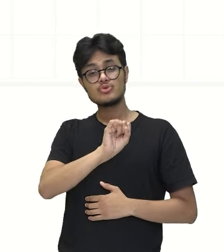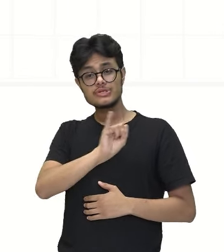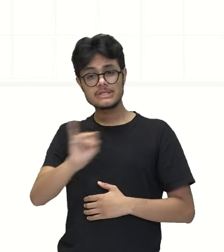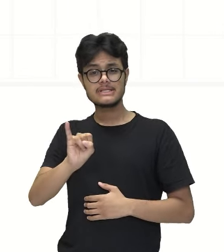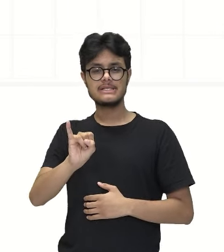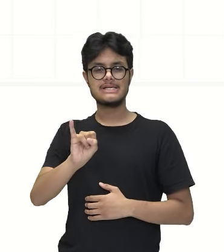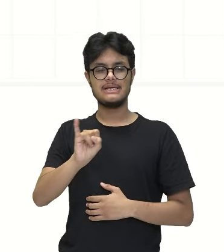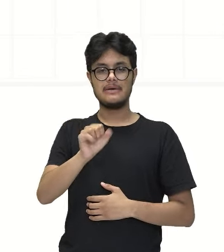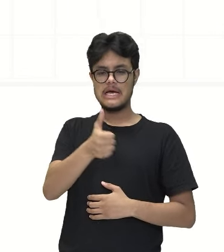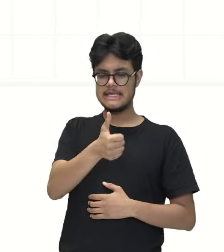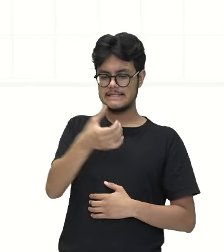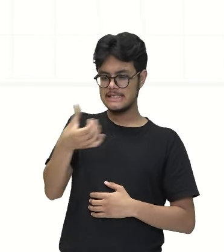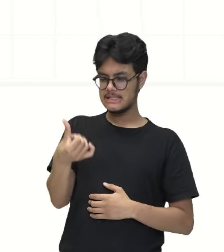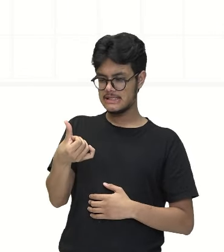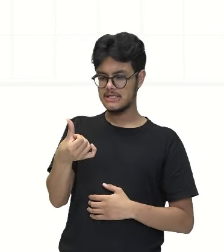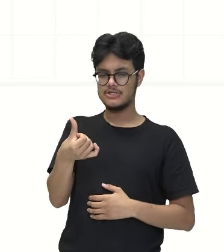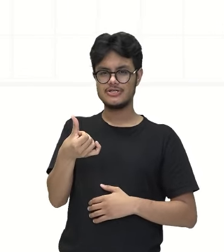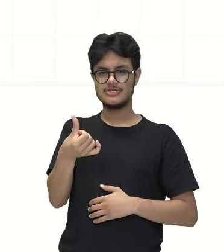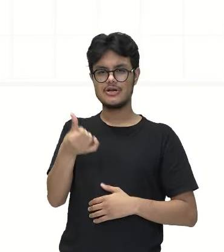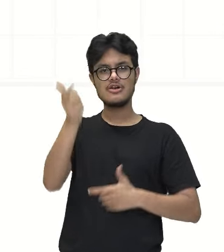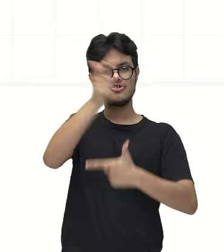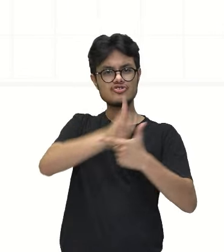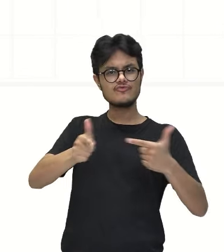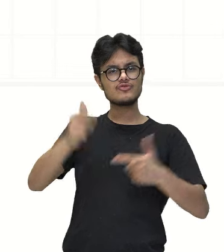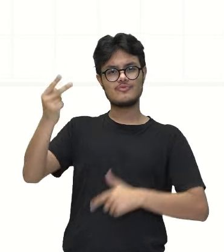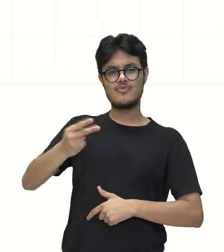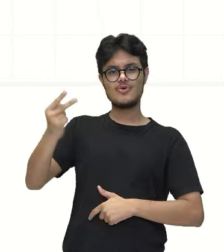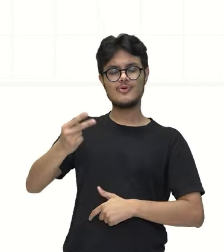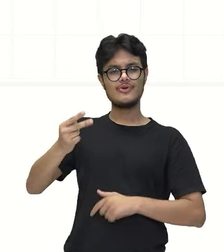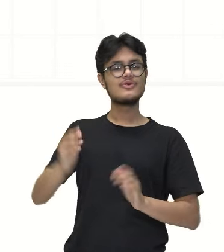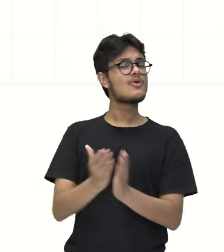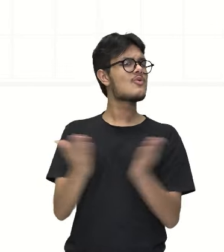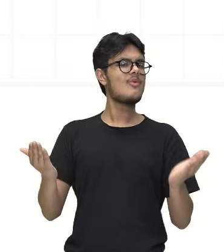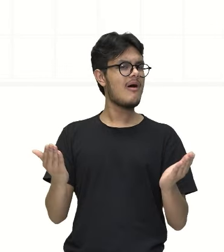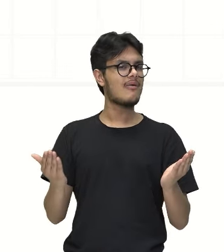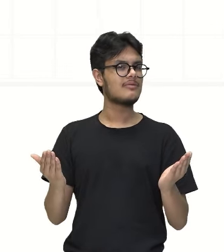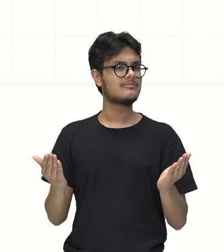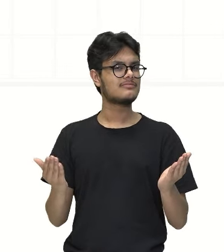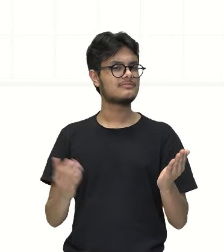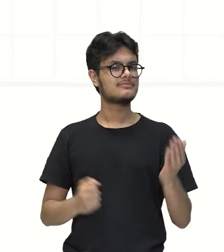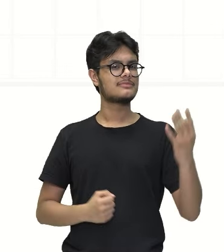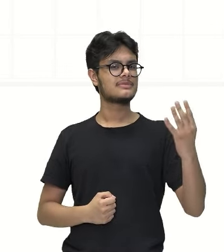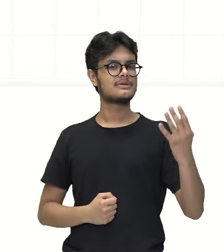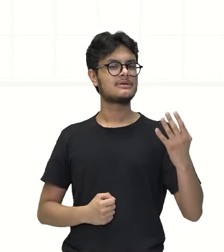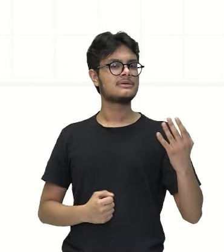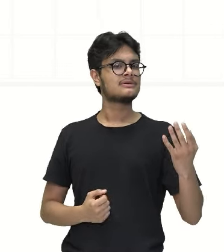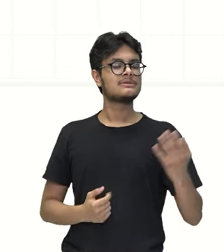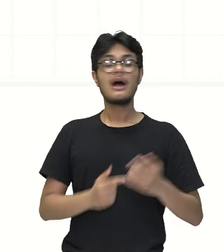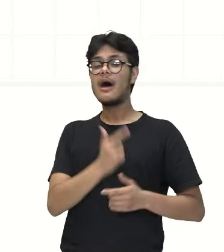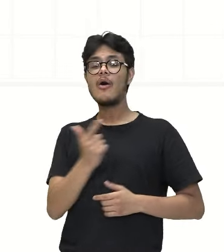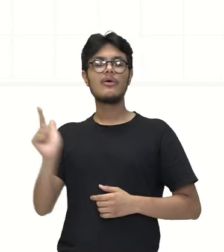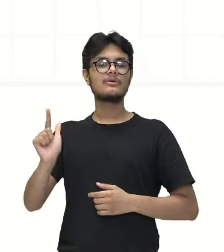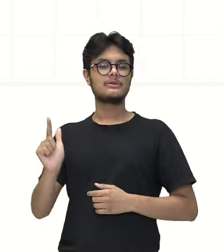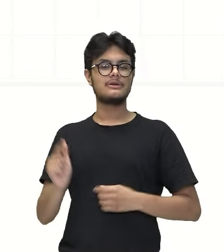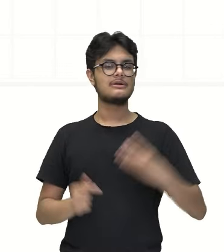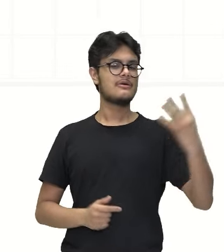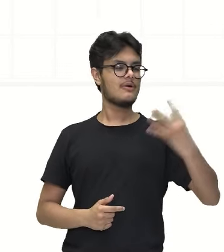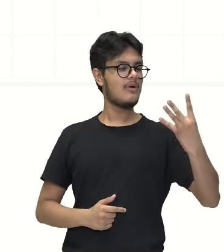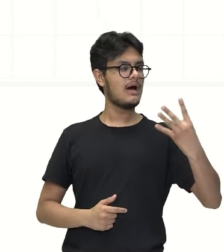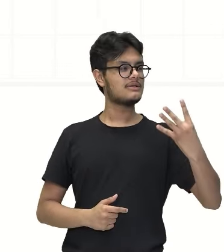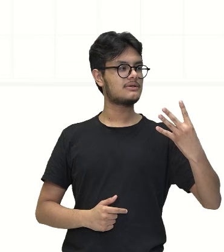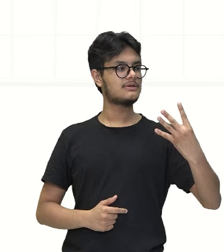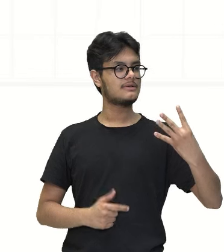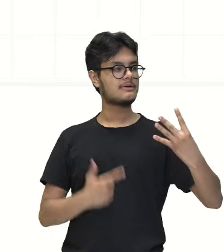toda mede 16, uma das projeções vale 4, quanto é que vai valer a outra, né? Eu só